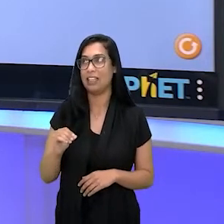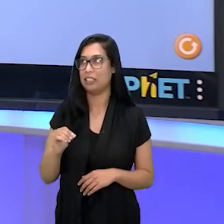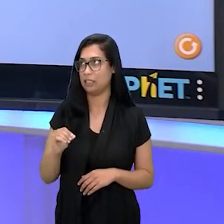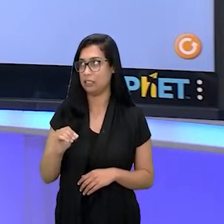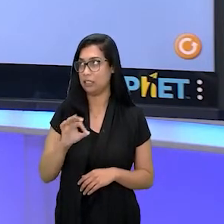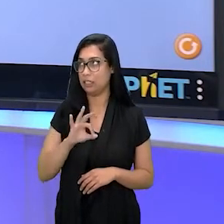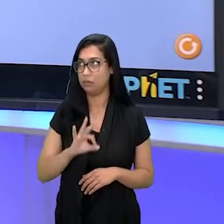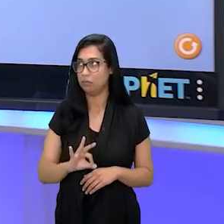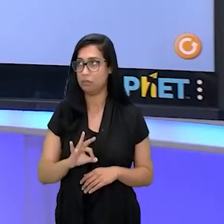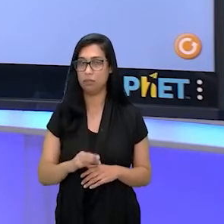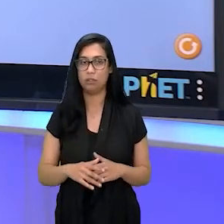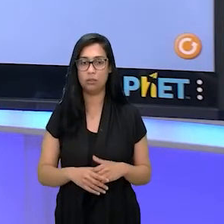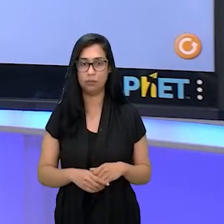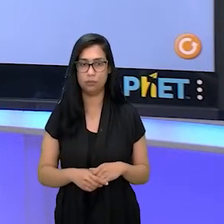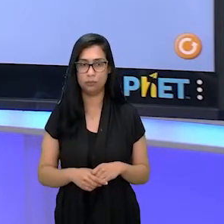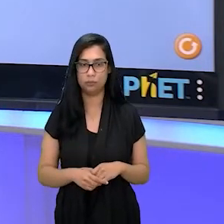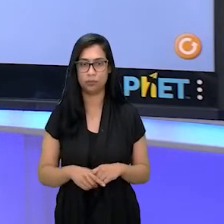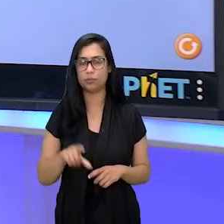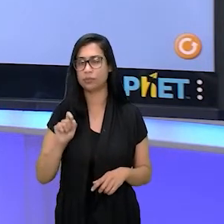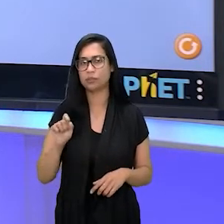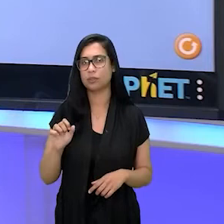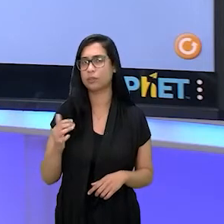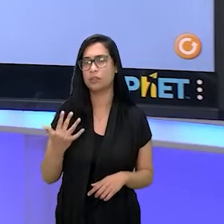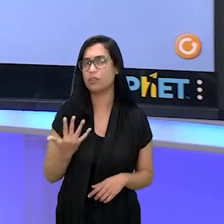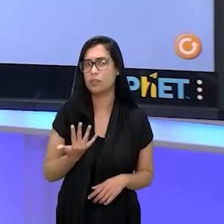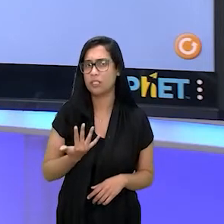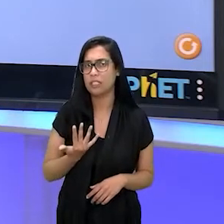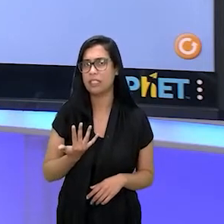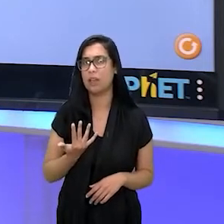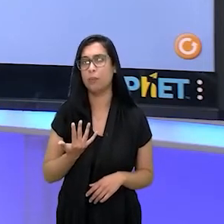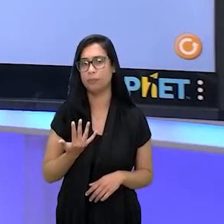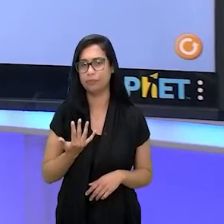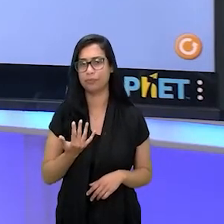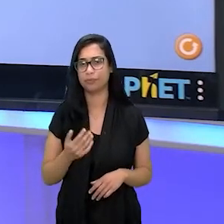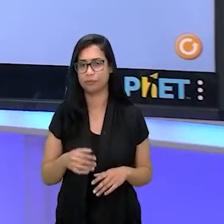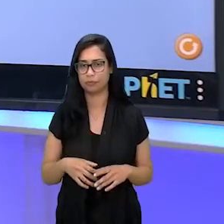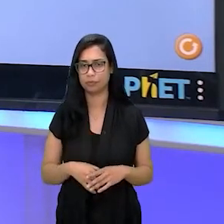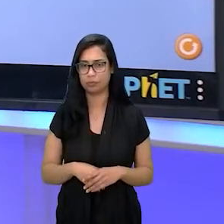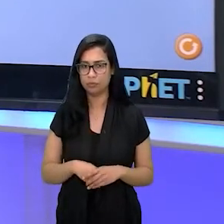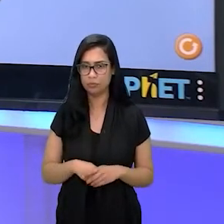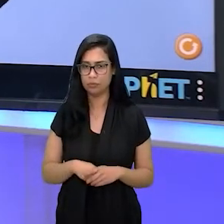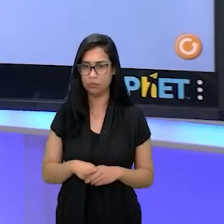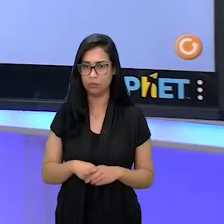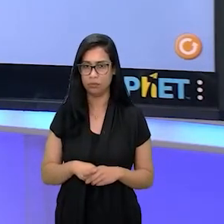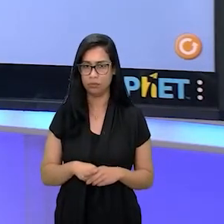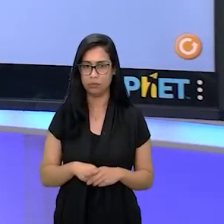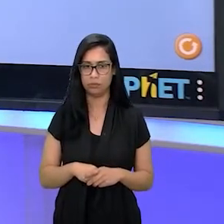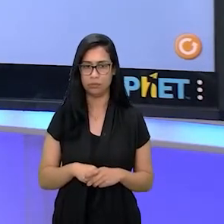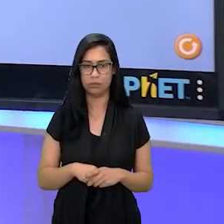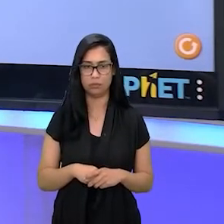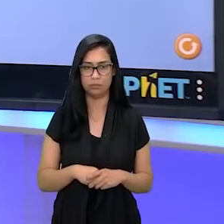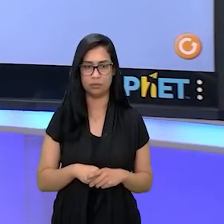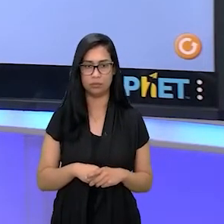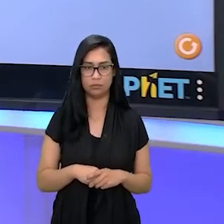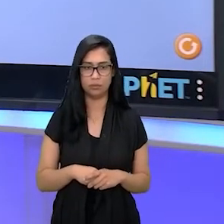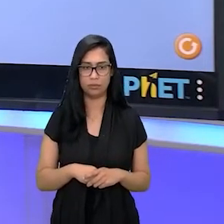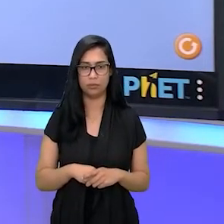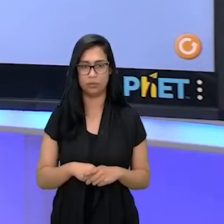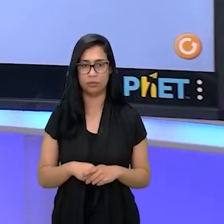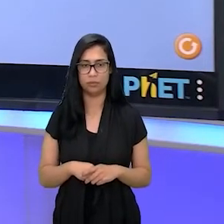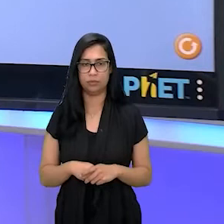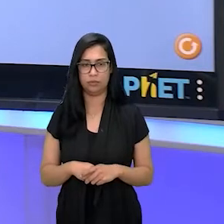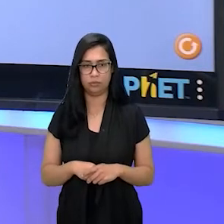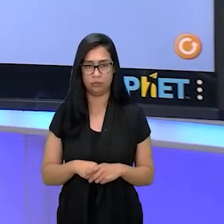olhada no que aconteceu com o movimento. Aqui não dá para ver, mas eu vou pôr um amperímetro para medir o valor, ó. Se